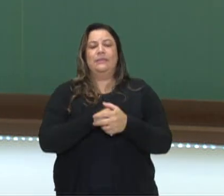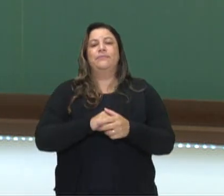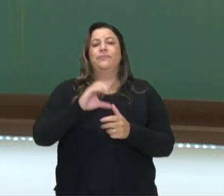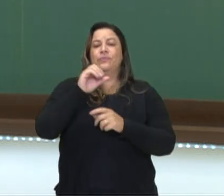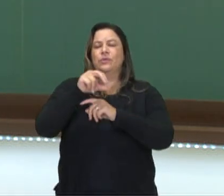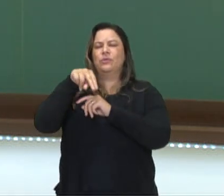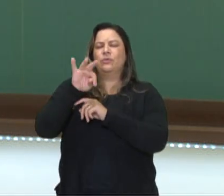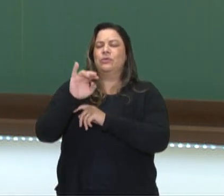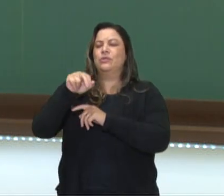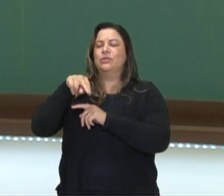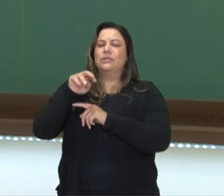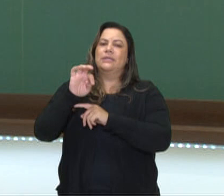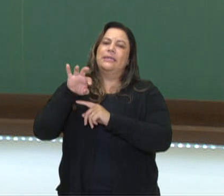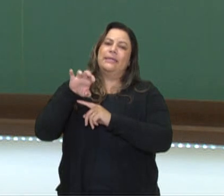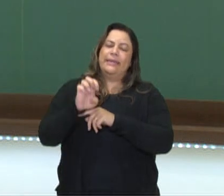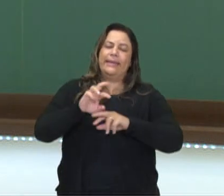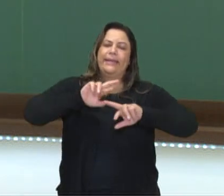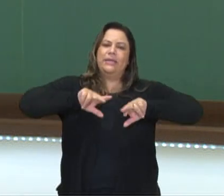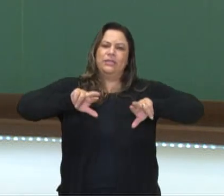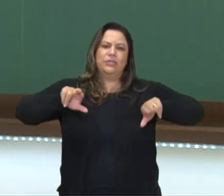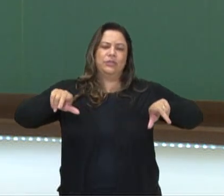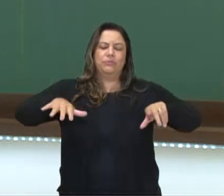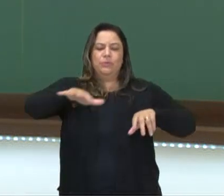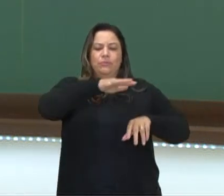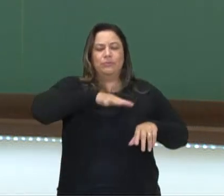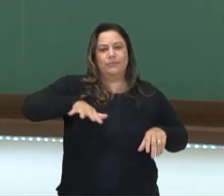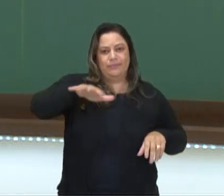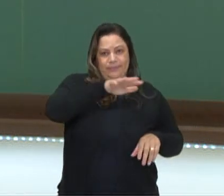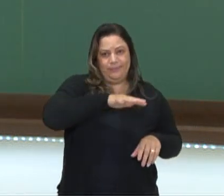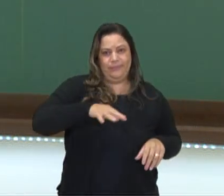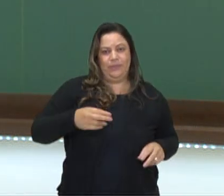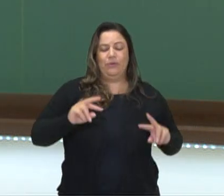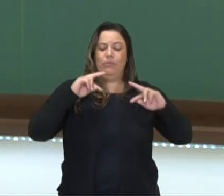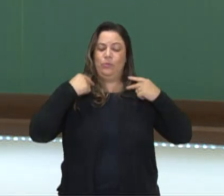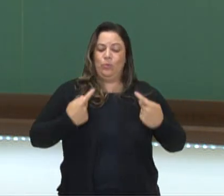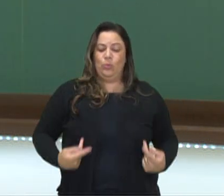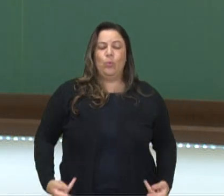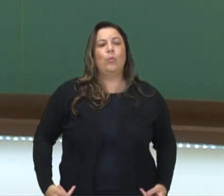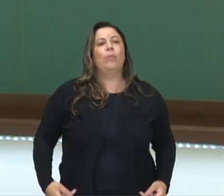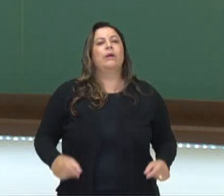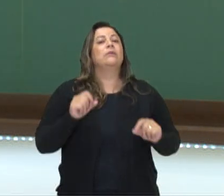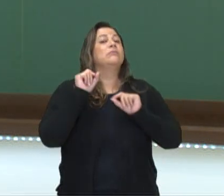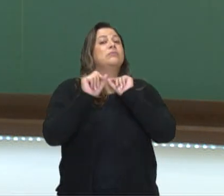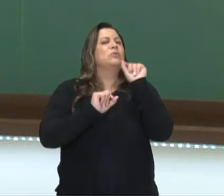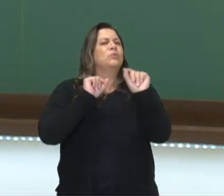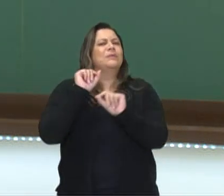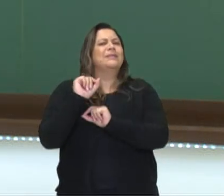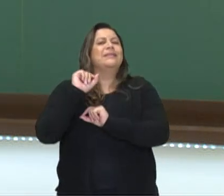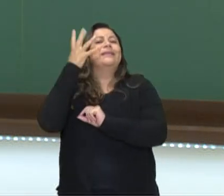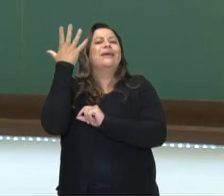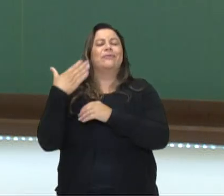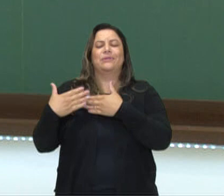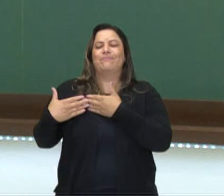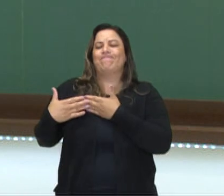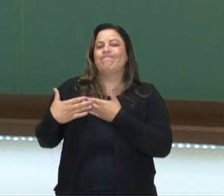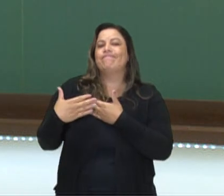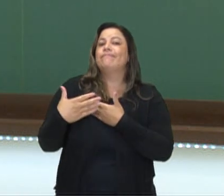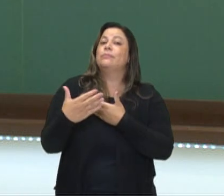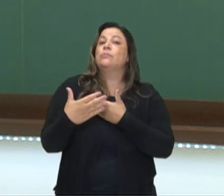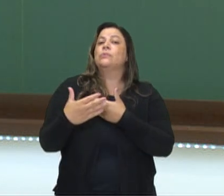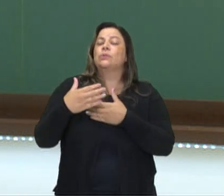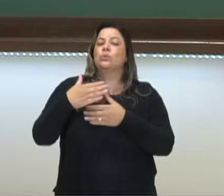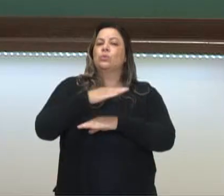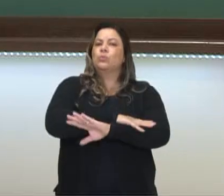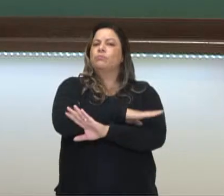casas e demais áreas que são ocupadas pelo ser humano. O que acontece ao longo de um dia?